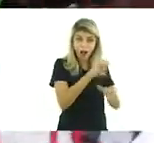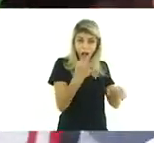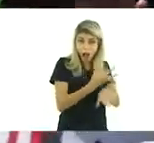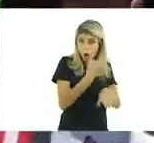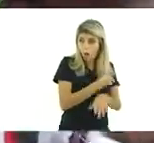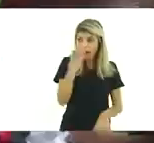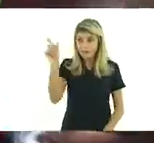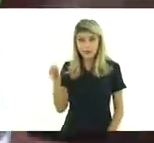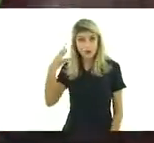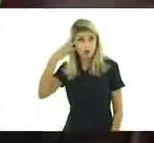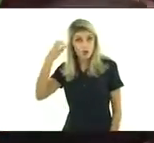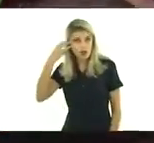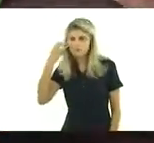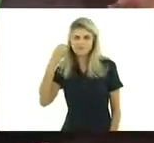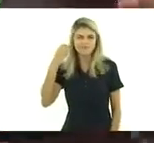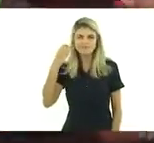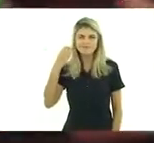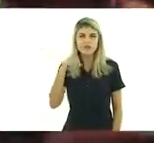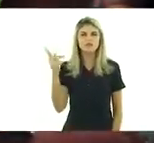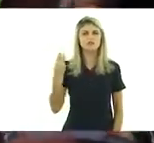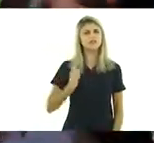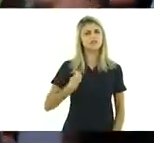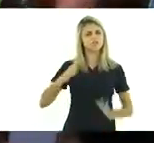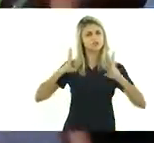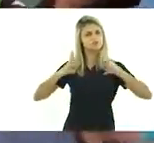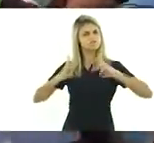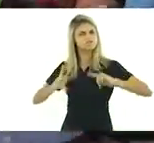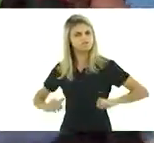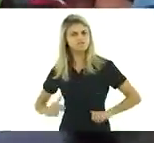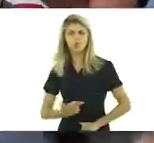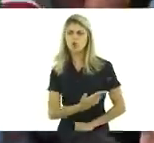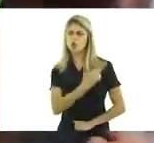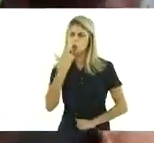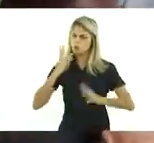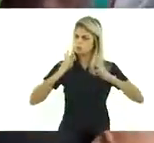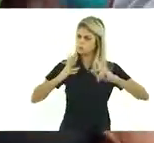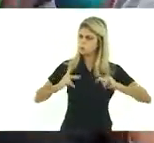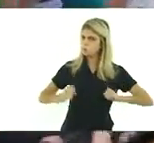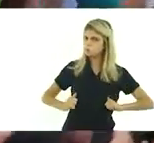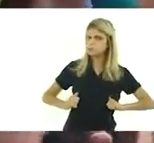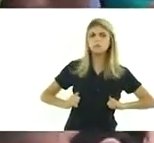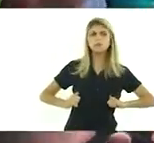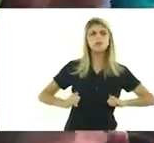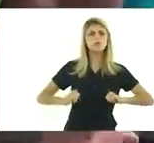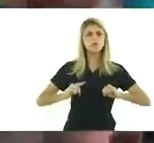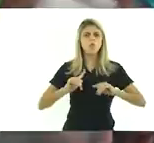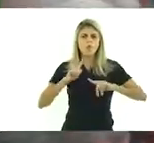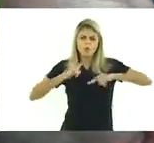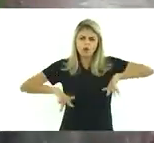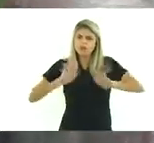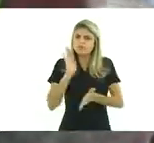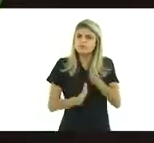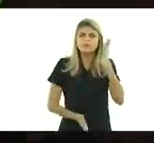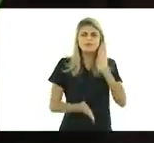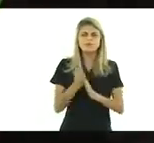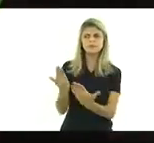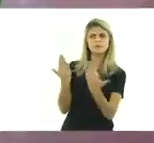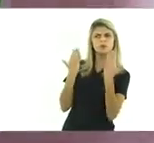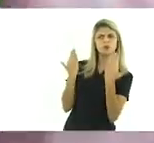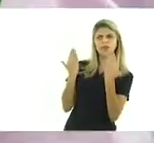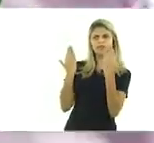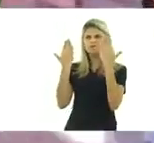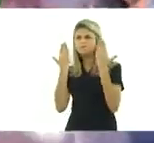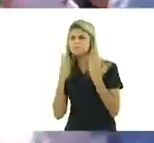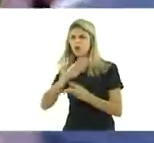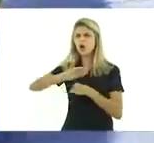20. Gente sem passado nebuloso, sem processos no currículo, sem suspeitas de envolvimento